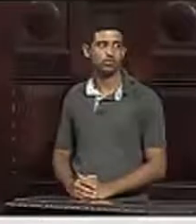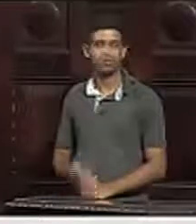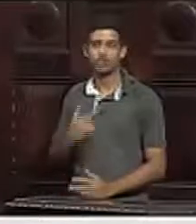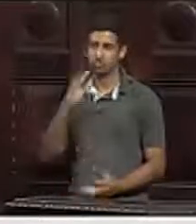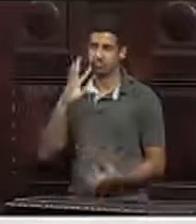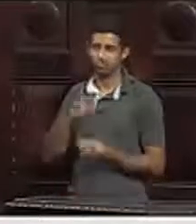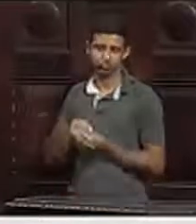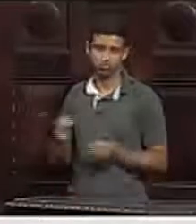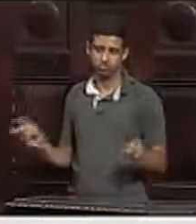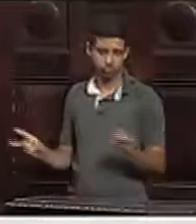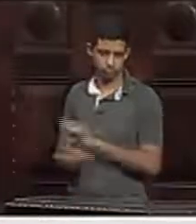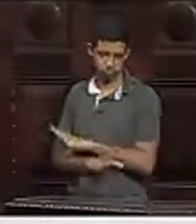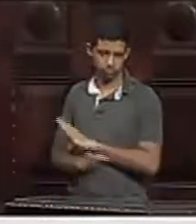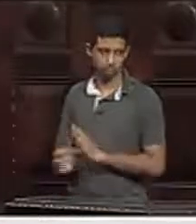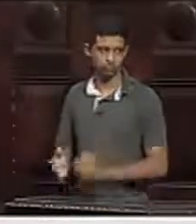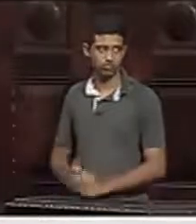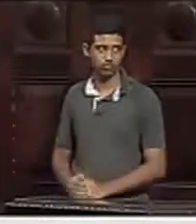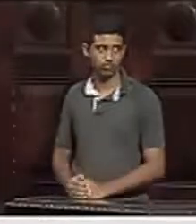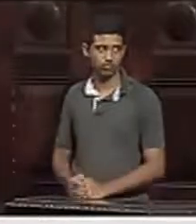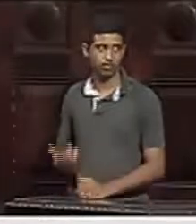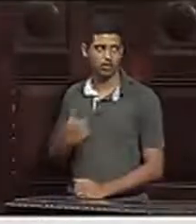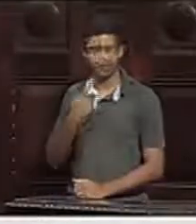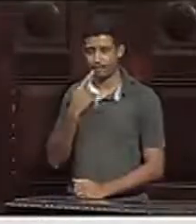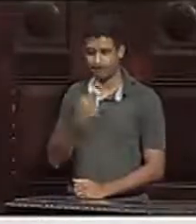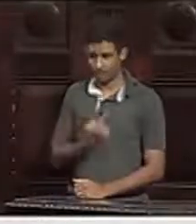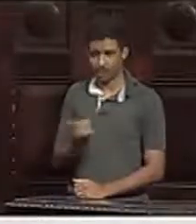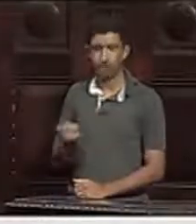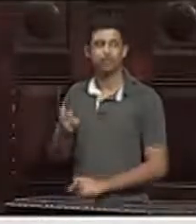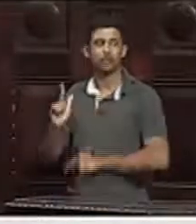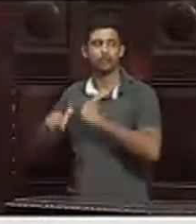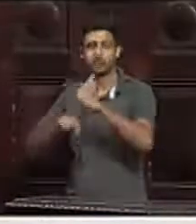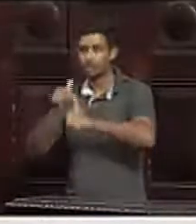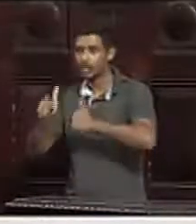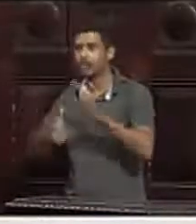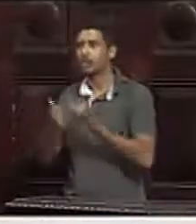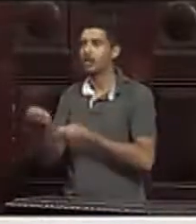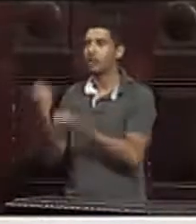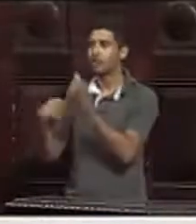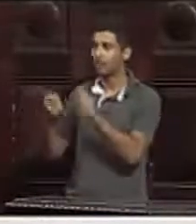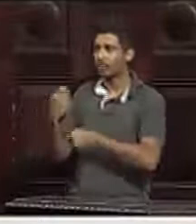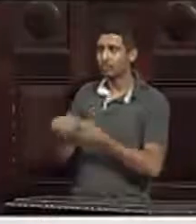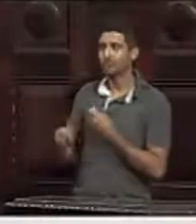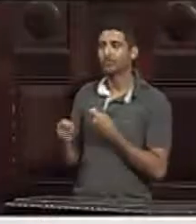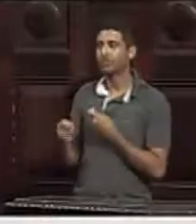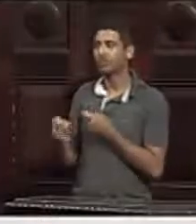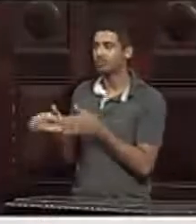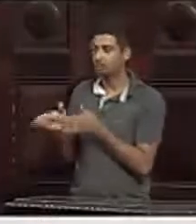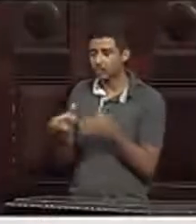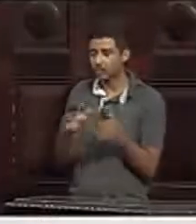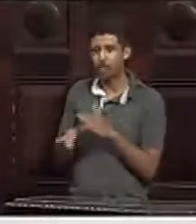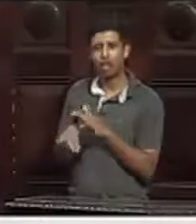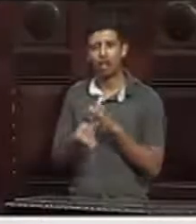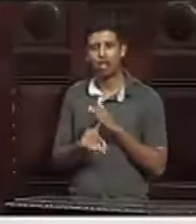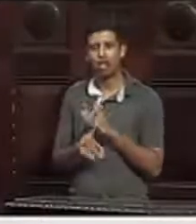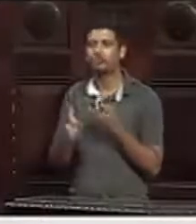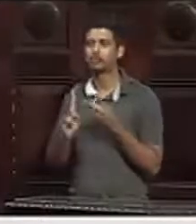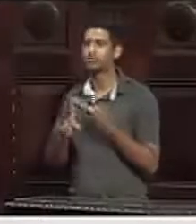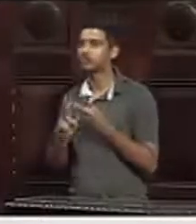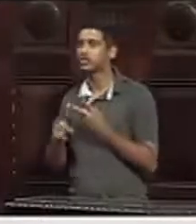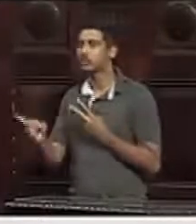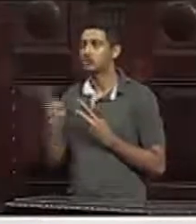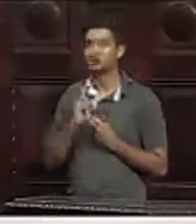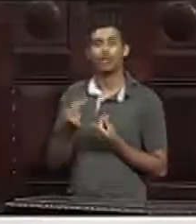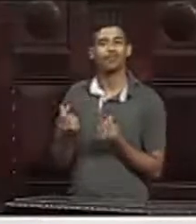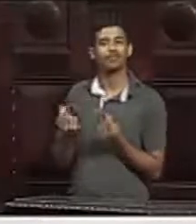por aqui. Falei nas atividades econômicas do crime organizado, no resultado financeiro, na lavagem de